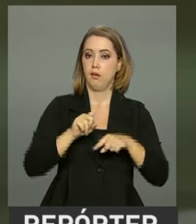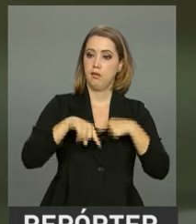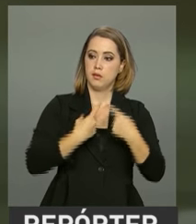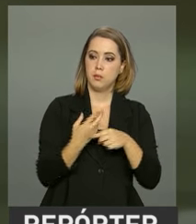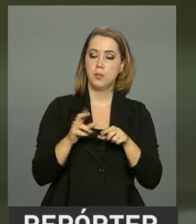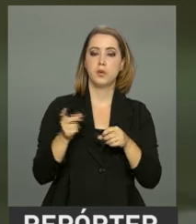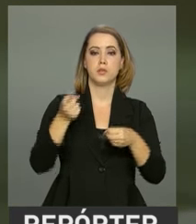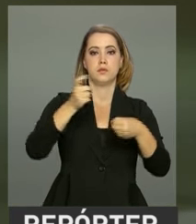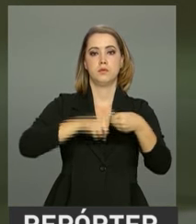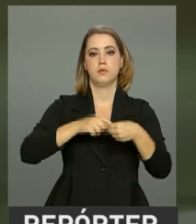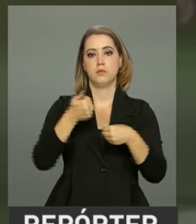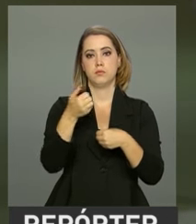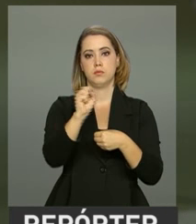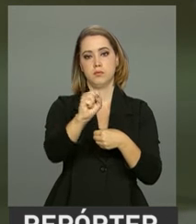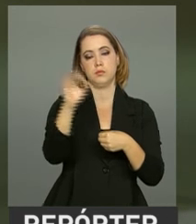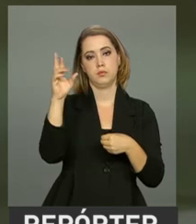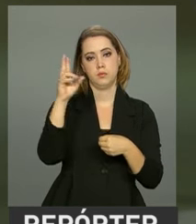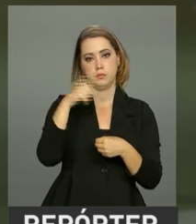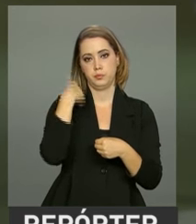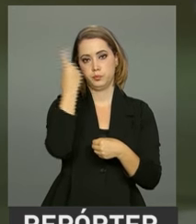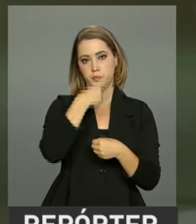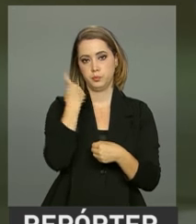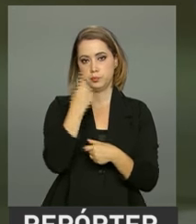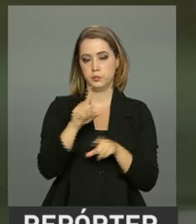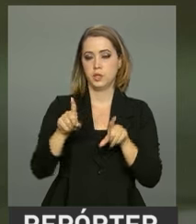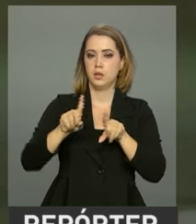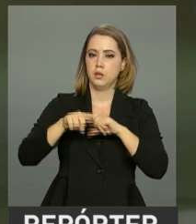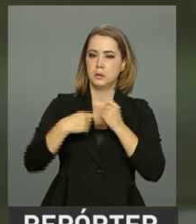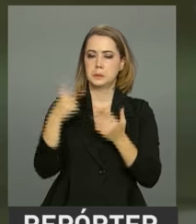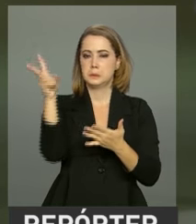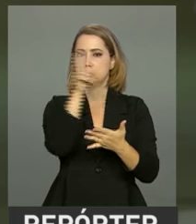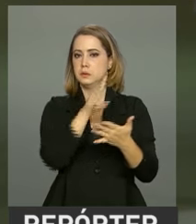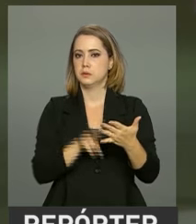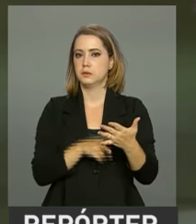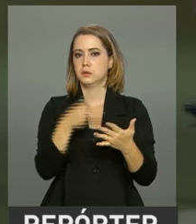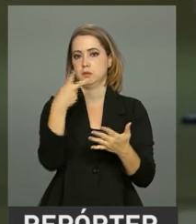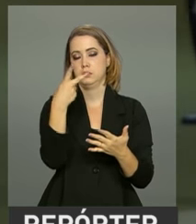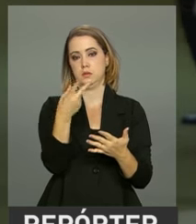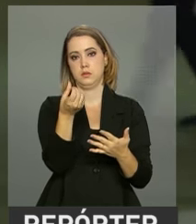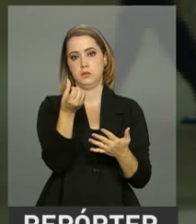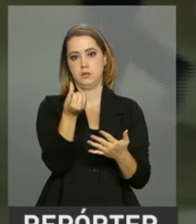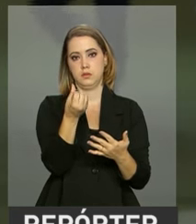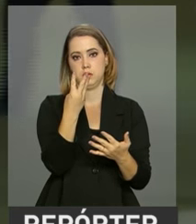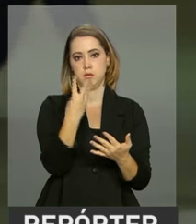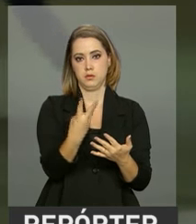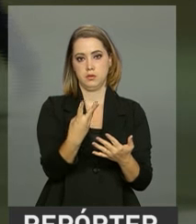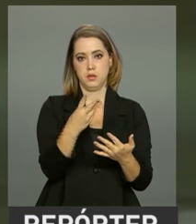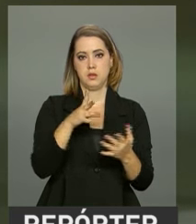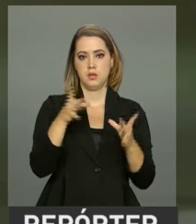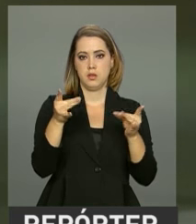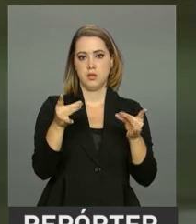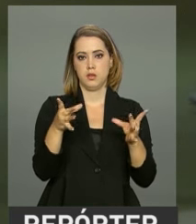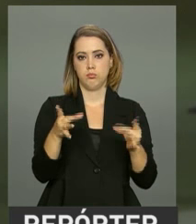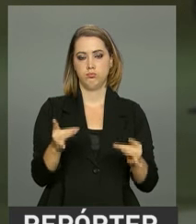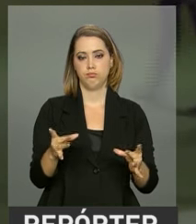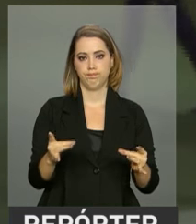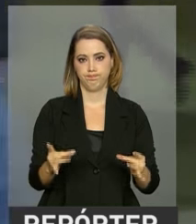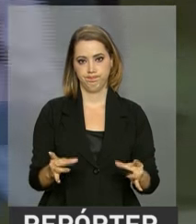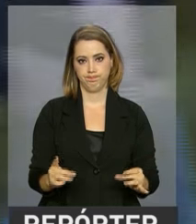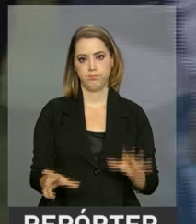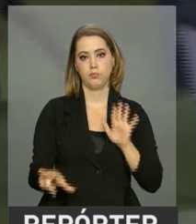partir das 18 horas quando vão ser analisados 263 destaques